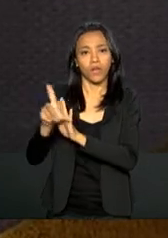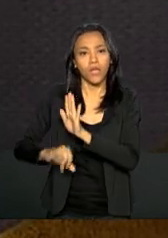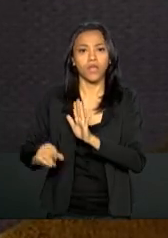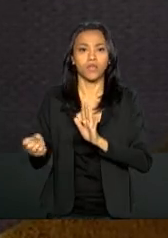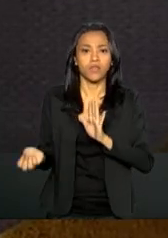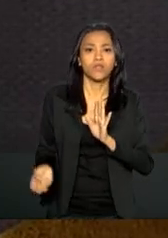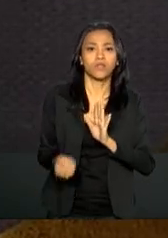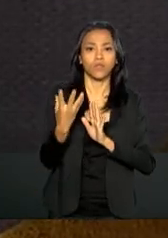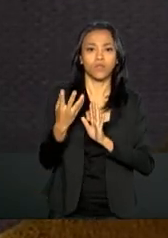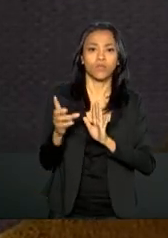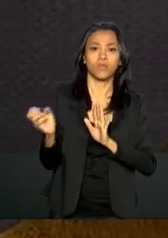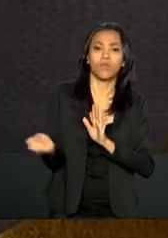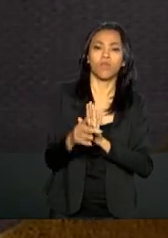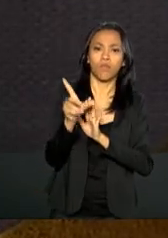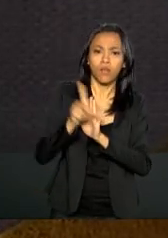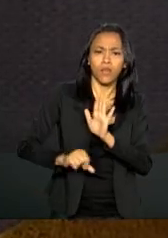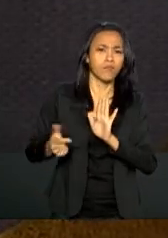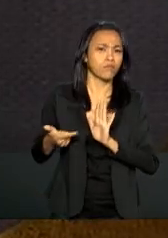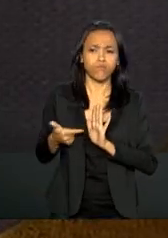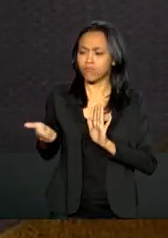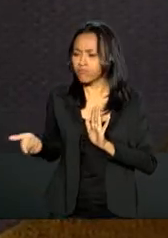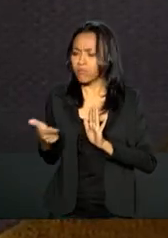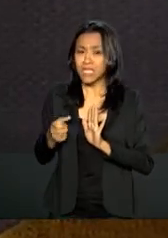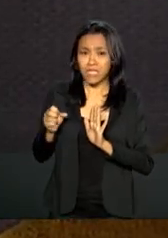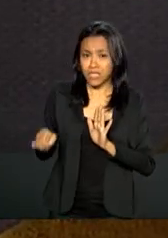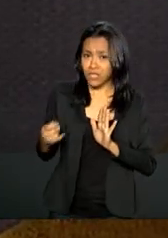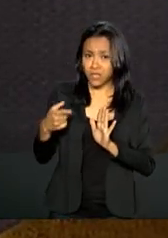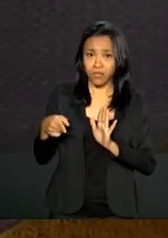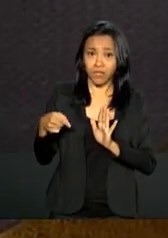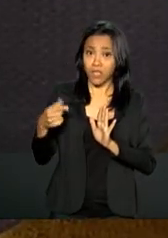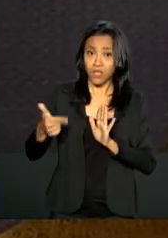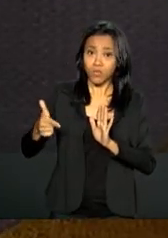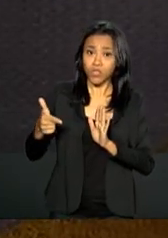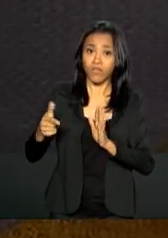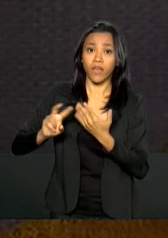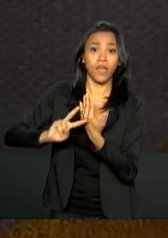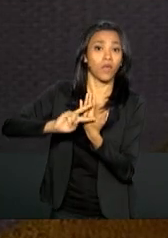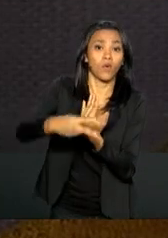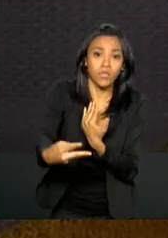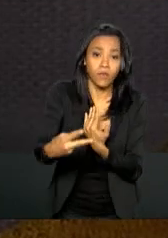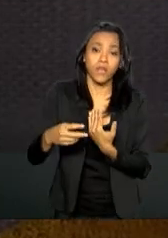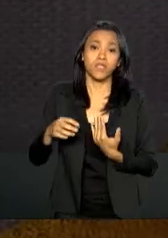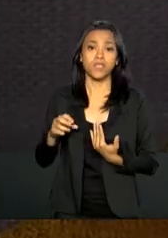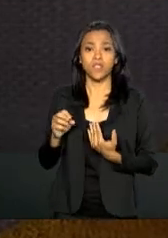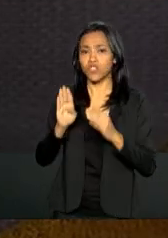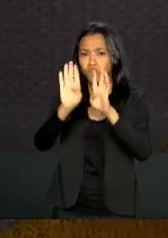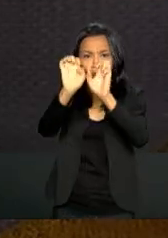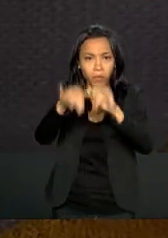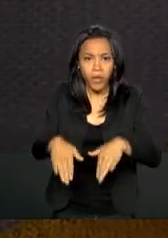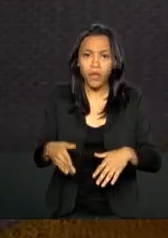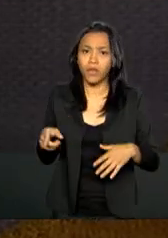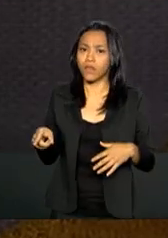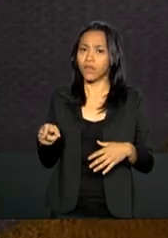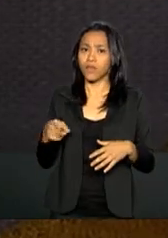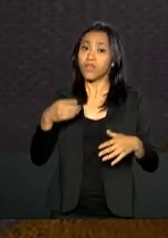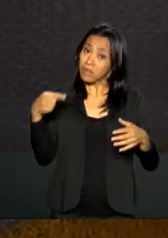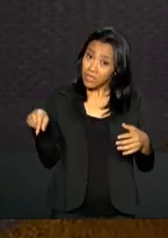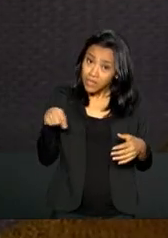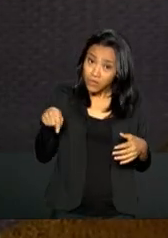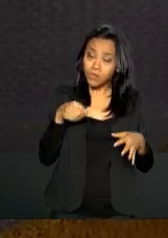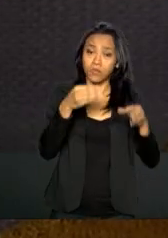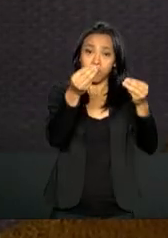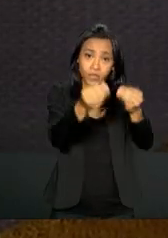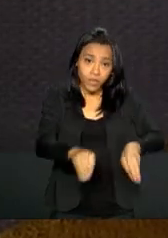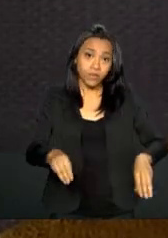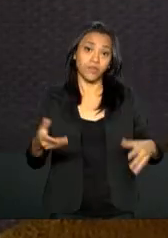ato normativo de alguma maneira não for muito conseqüente você instabiliza as relações sociais no exemplo da